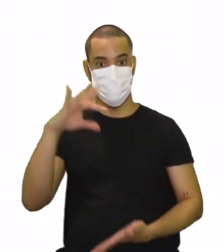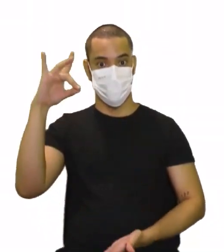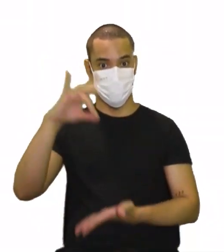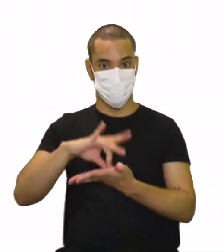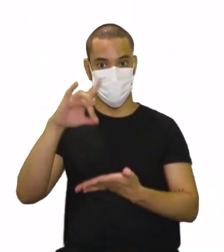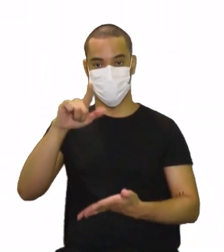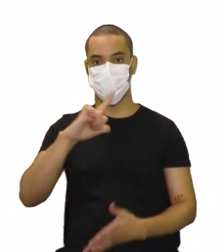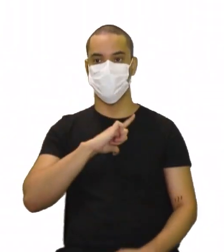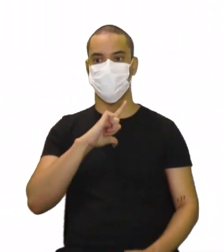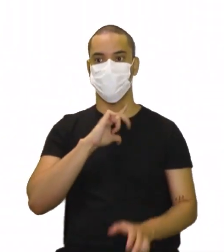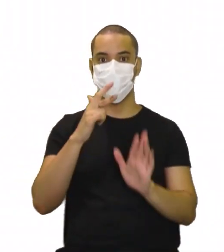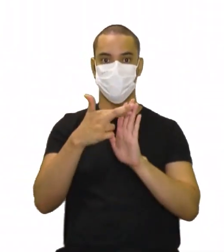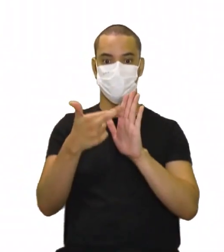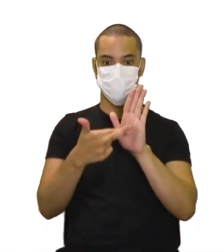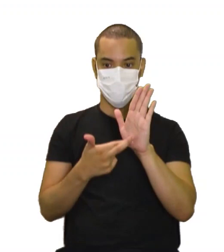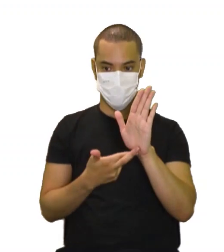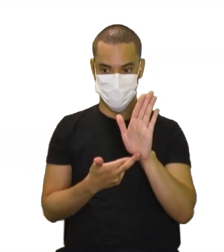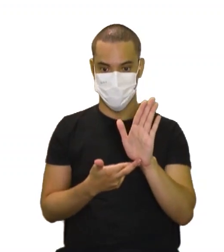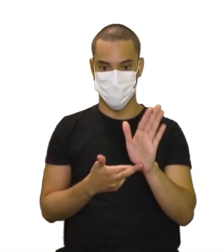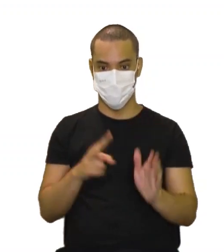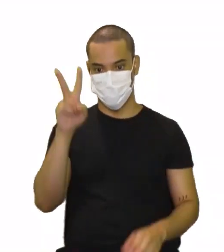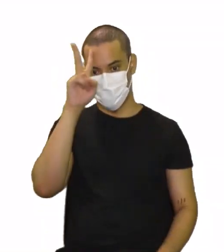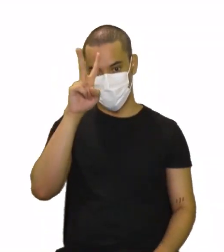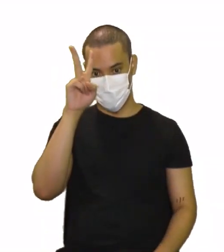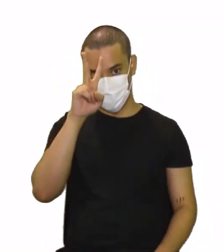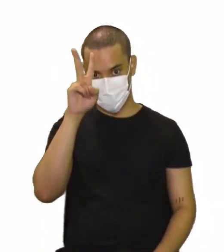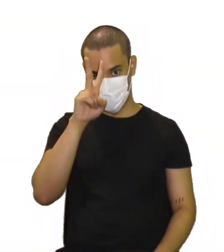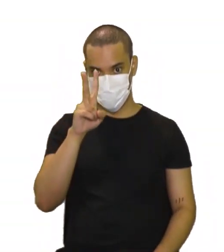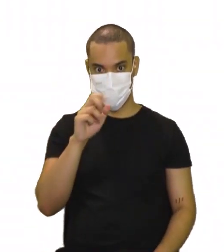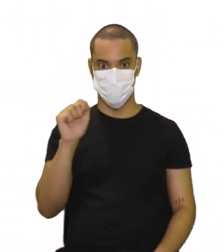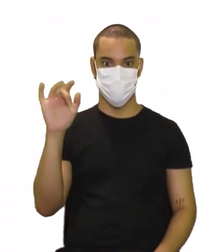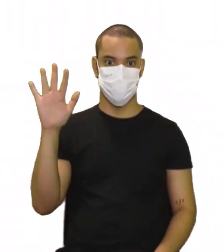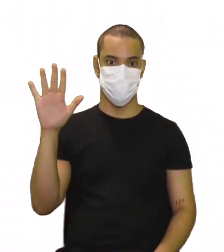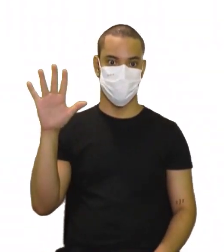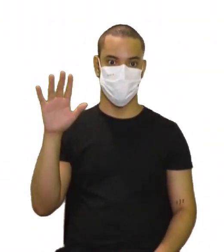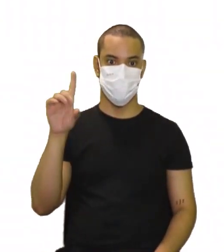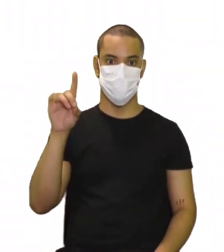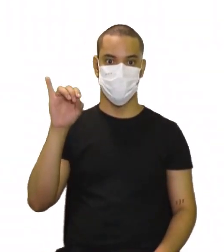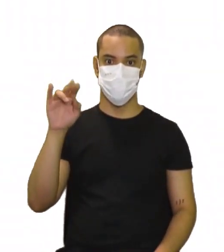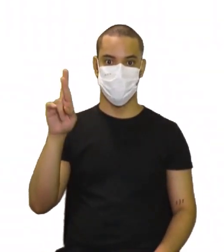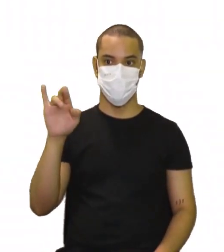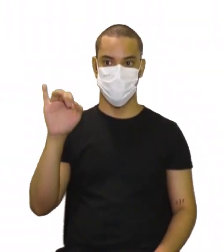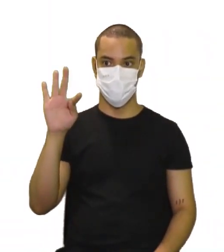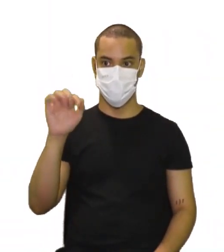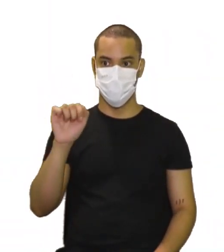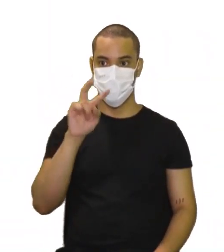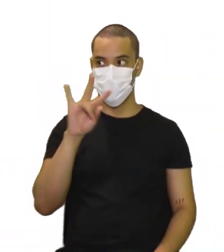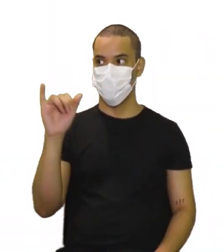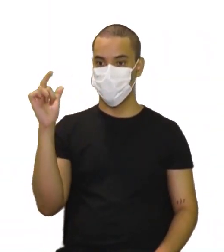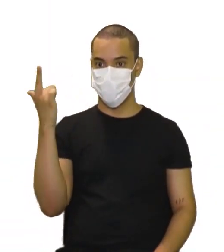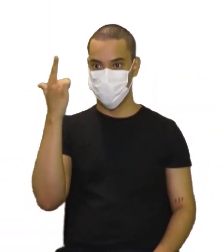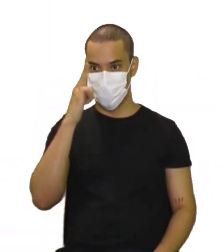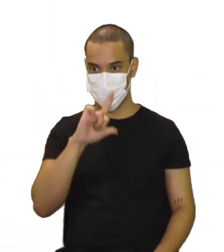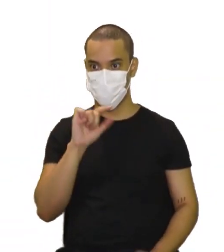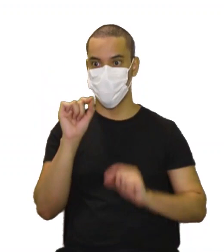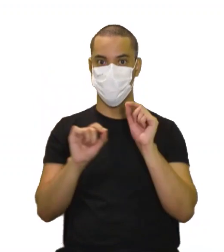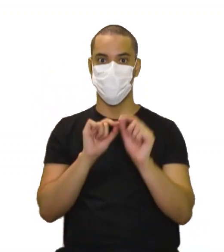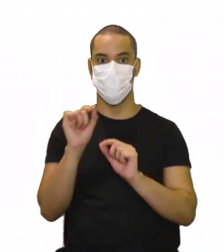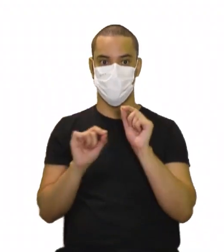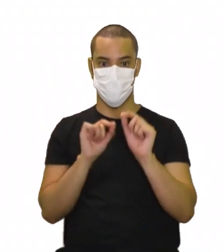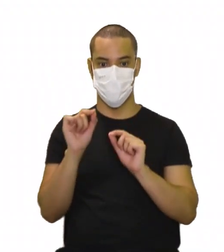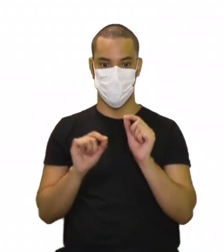né? Se você fizer a regrinha da mão direita, você vai conseguir chegar